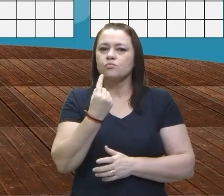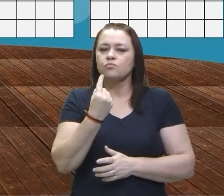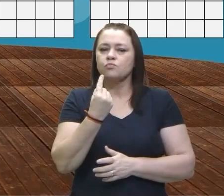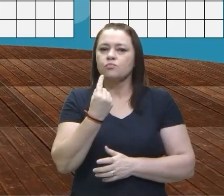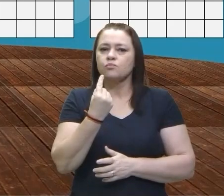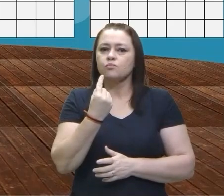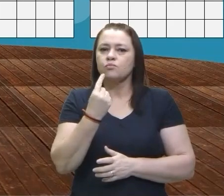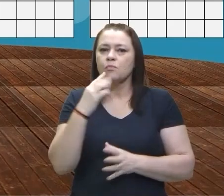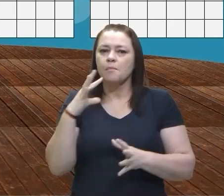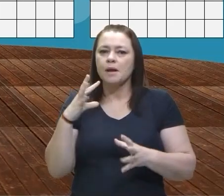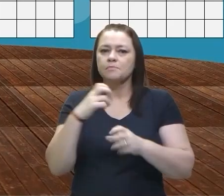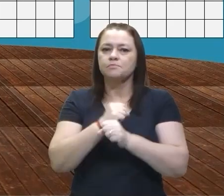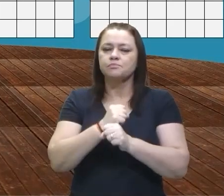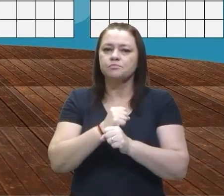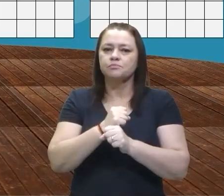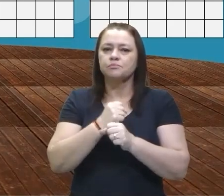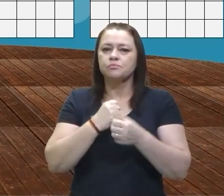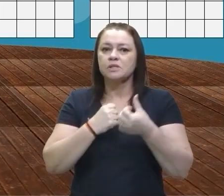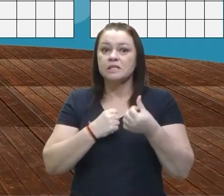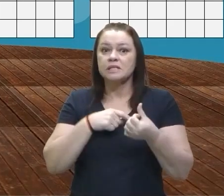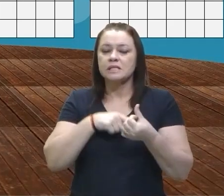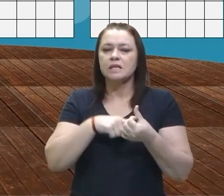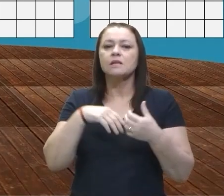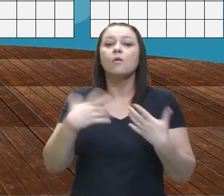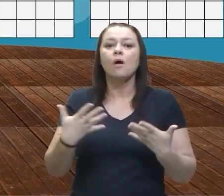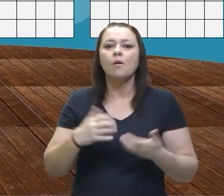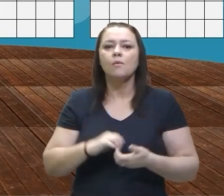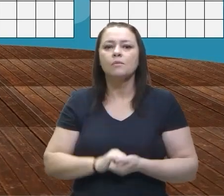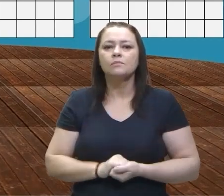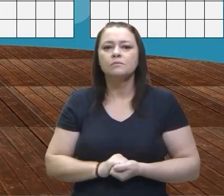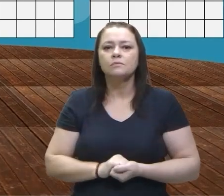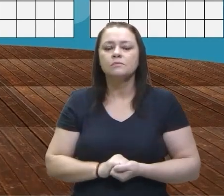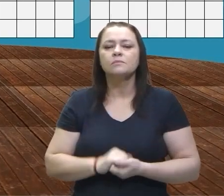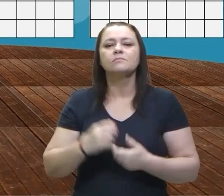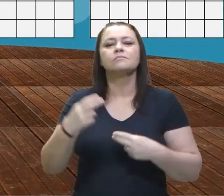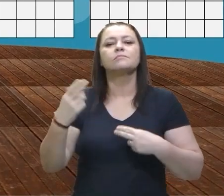6, 1 semestre, e o próximo mês é